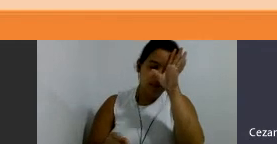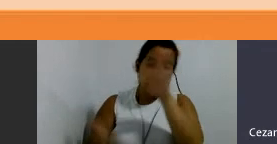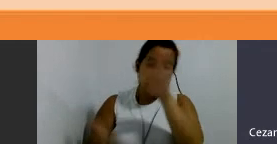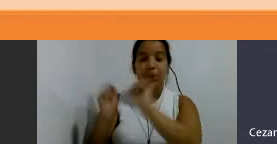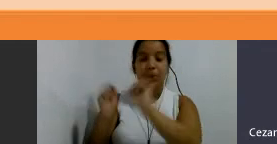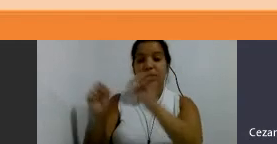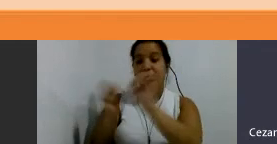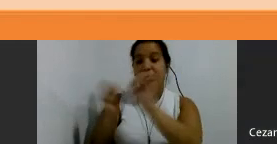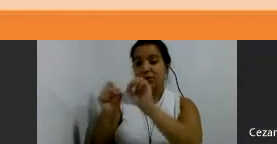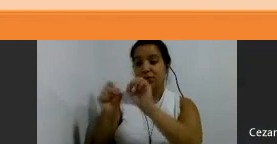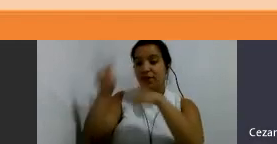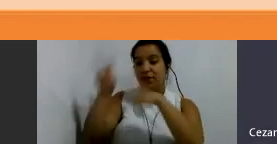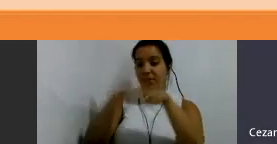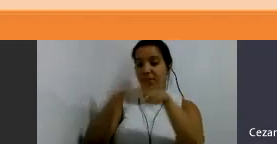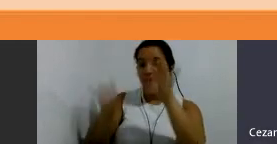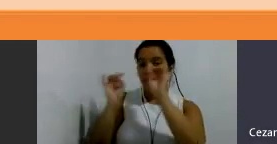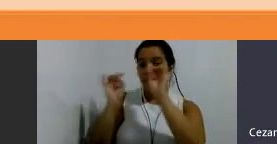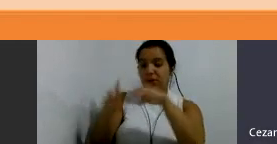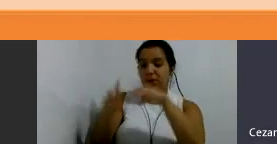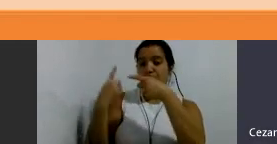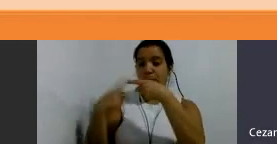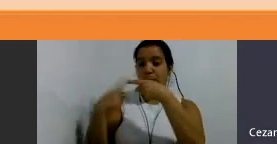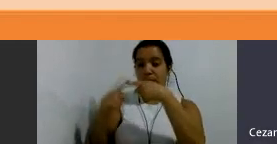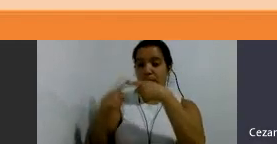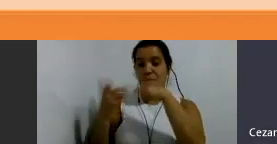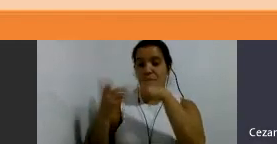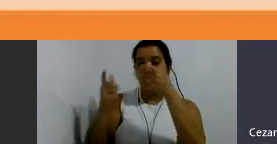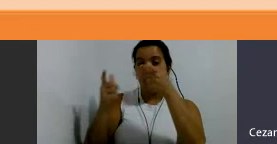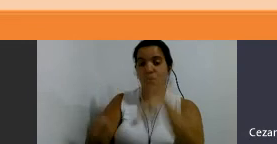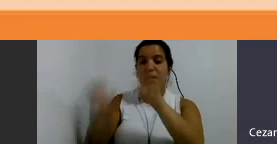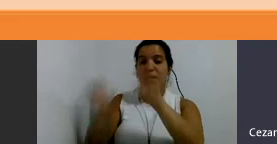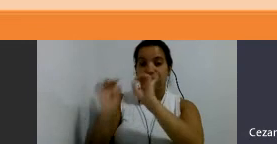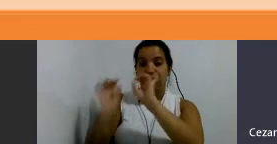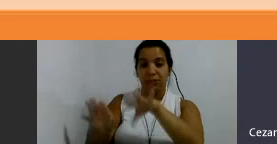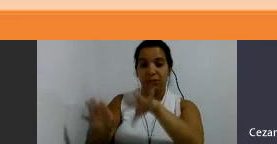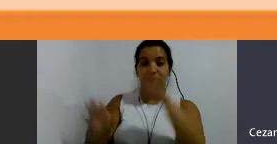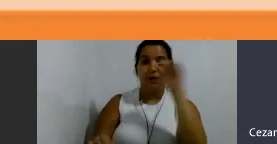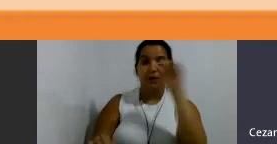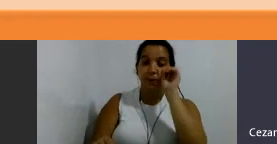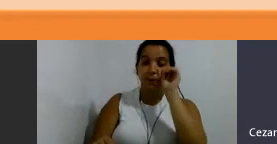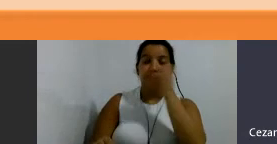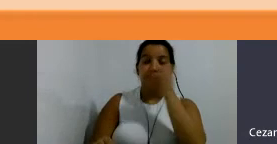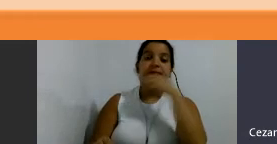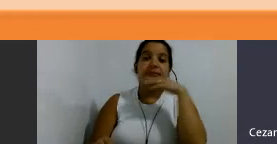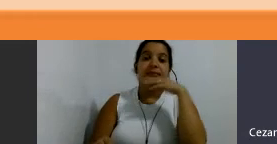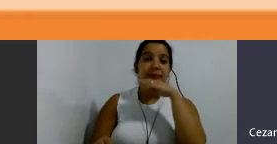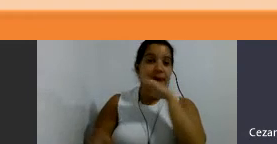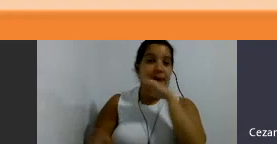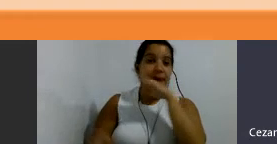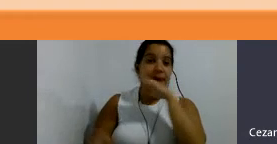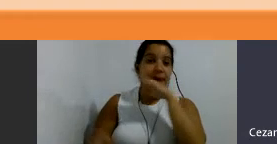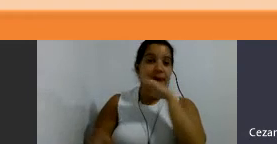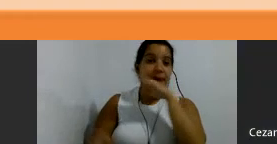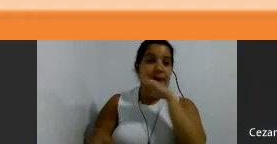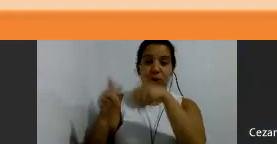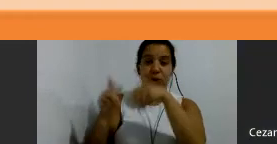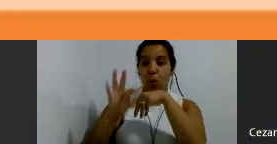diagnóstico clínico, porque já é de uma região específica. E olha, ele não pediu gota espessa.